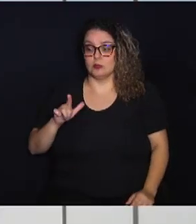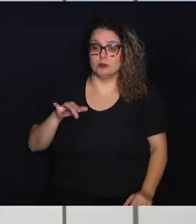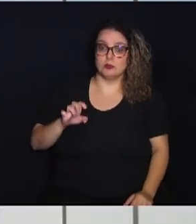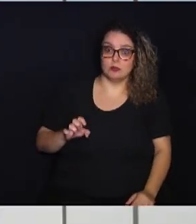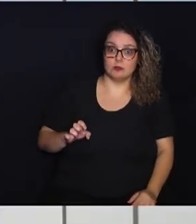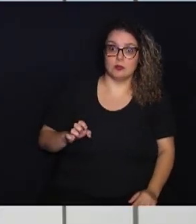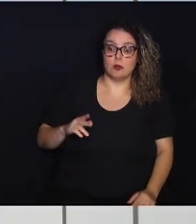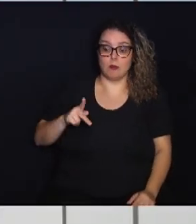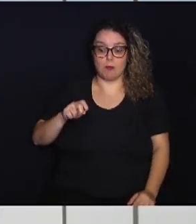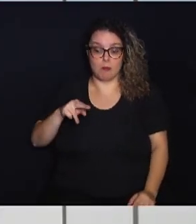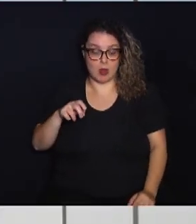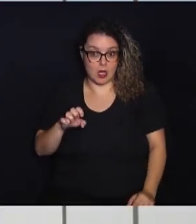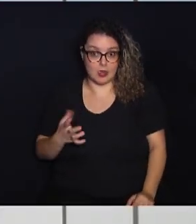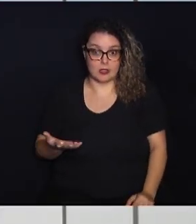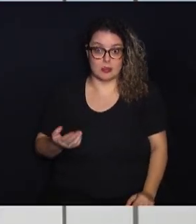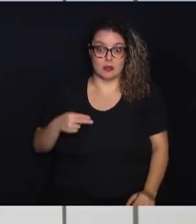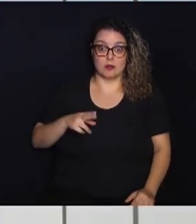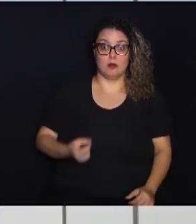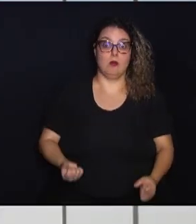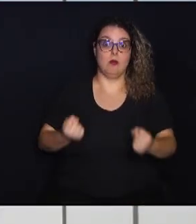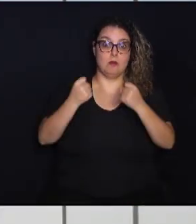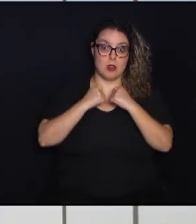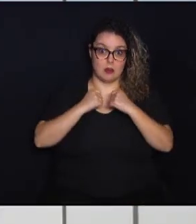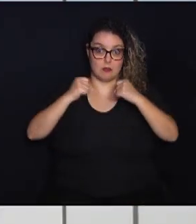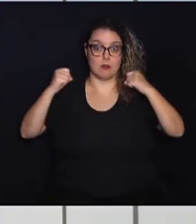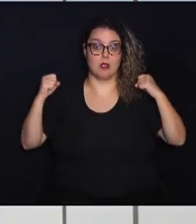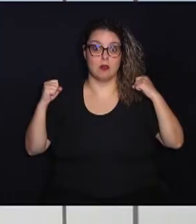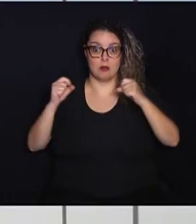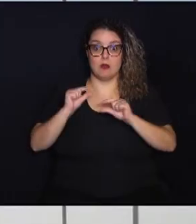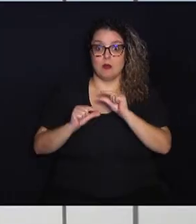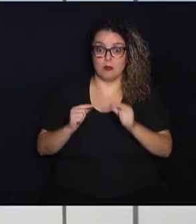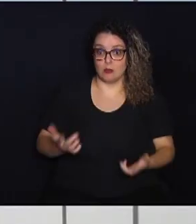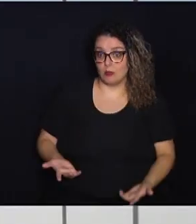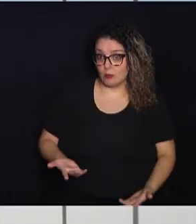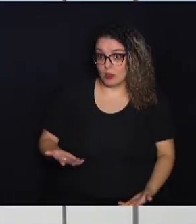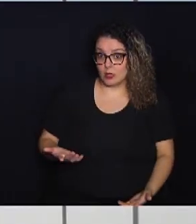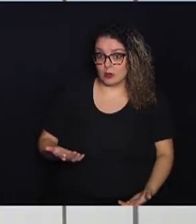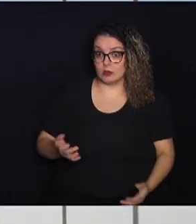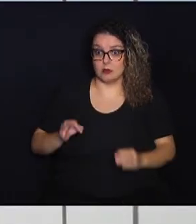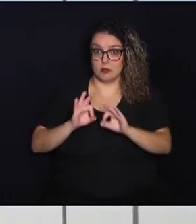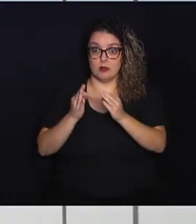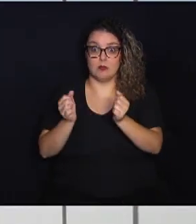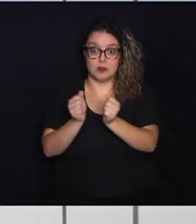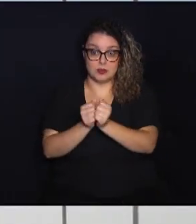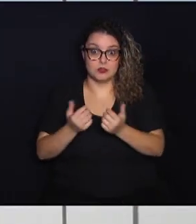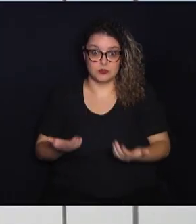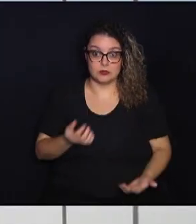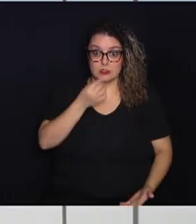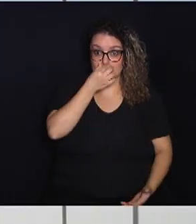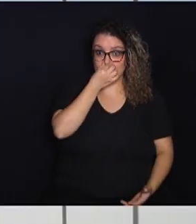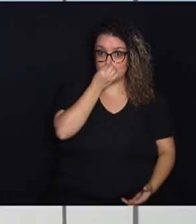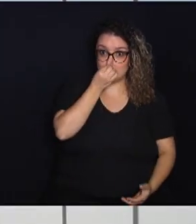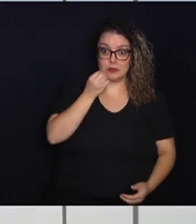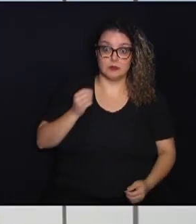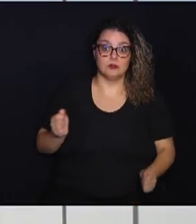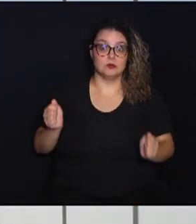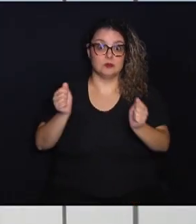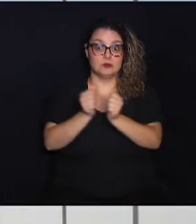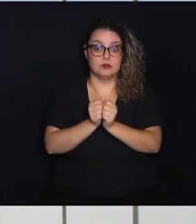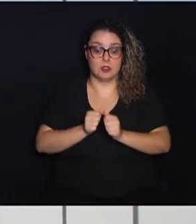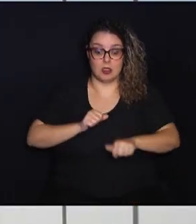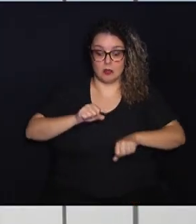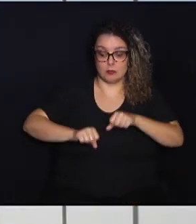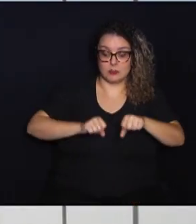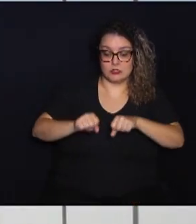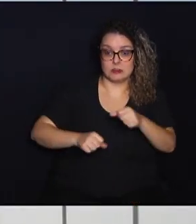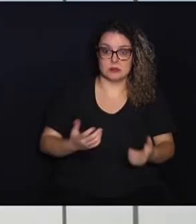parque. Ou para uma academia para fazer um pouco de exercício, a família toda de preferência unida, né, andar todo mundo de